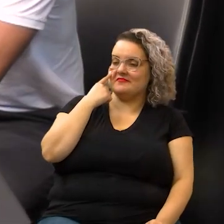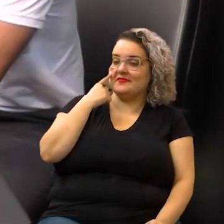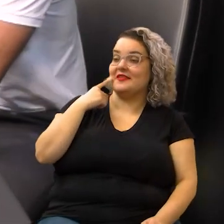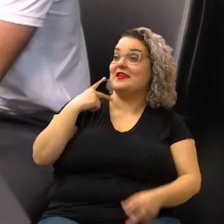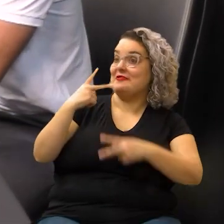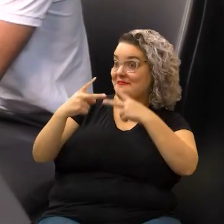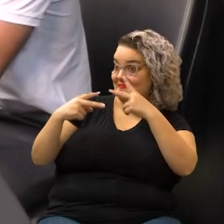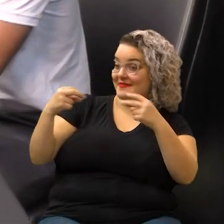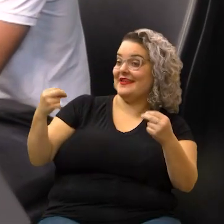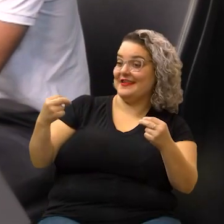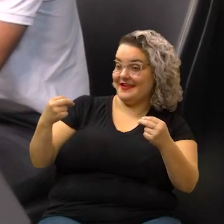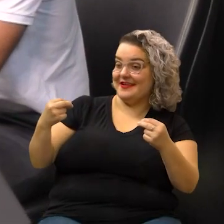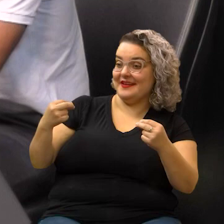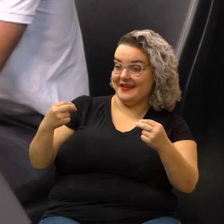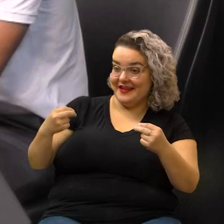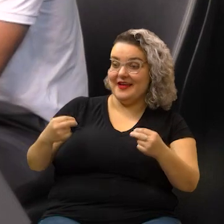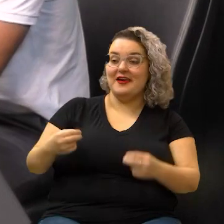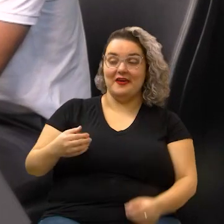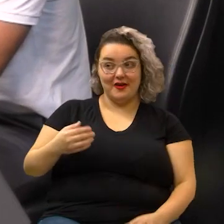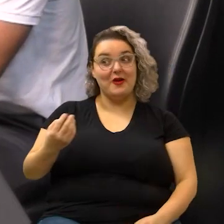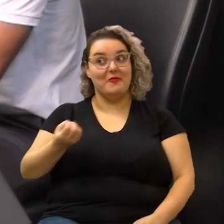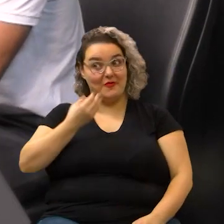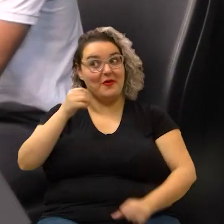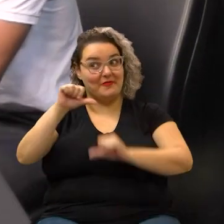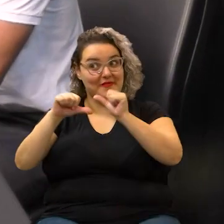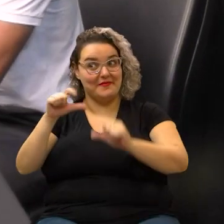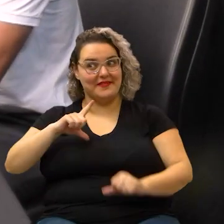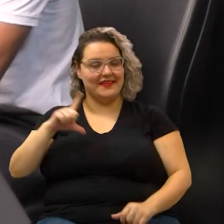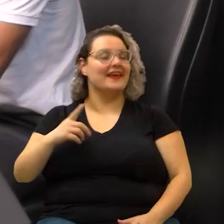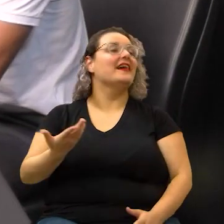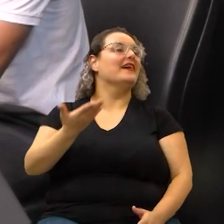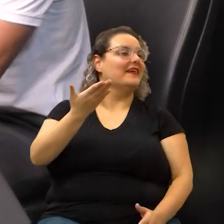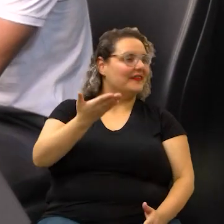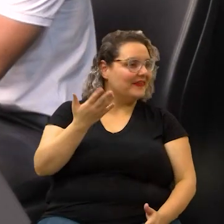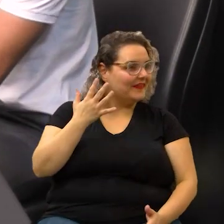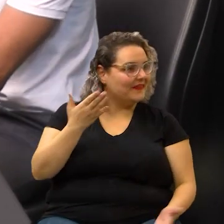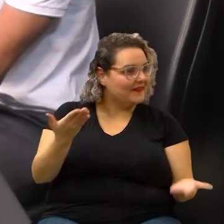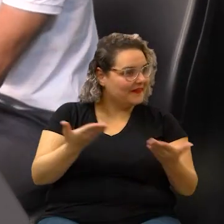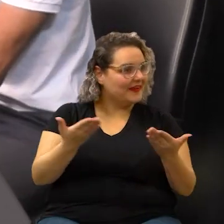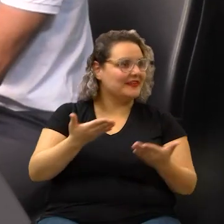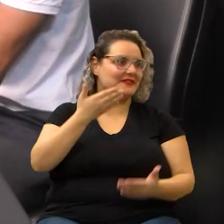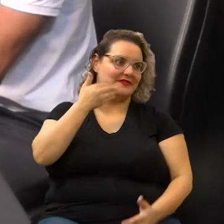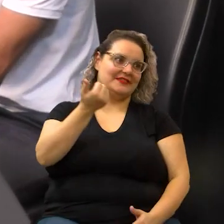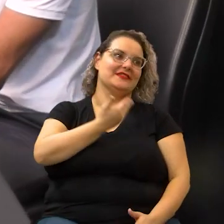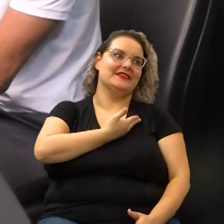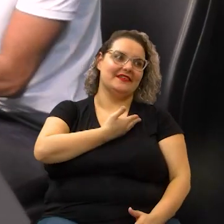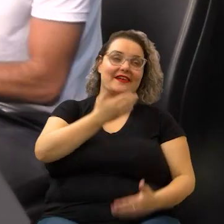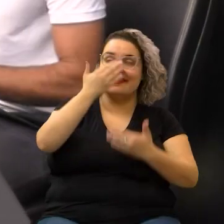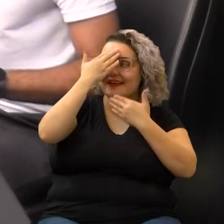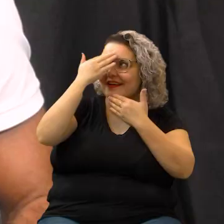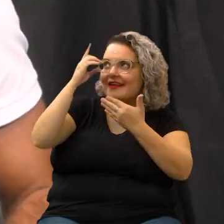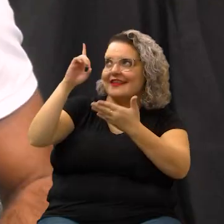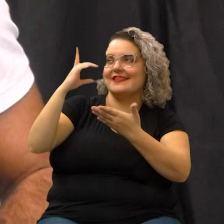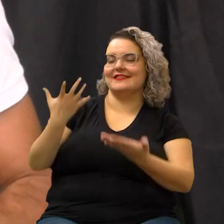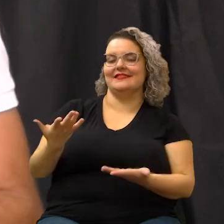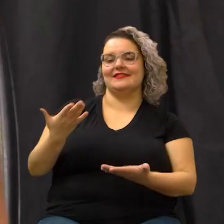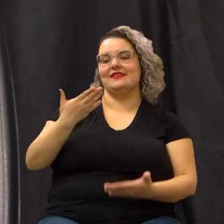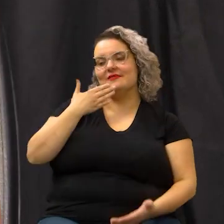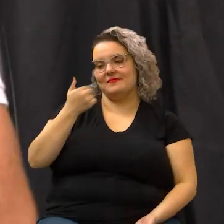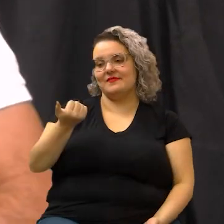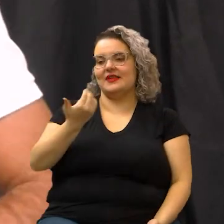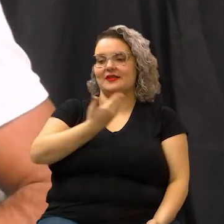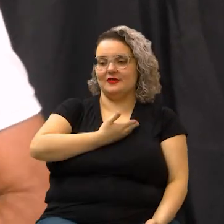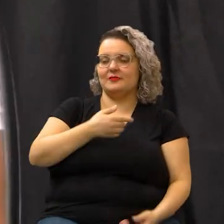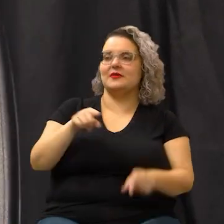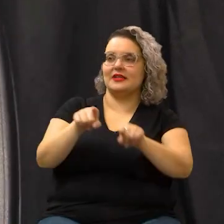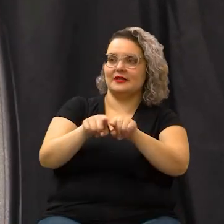Olha, viu? Presentão? Valeu a pena, né? Abrir mão. Valeu a pena, né? Hoje você é o melhor amigo dela, né? Graças a Deus. E ela também é minha